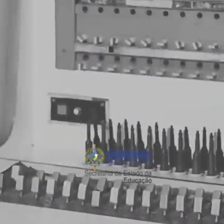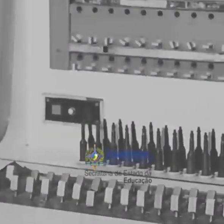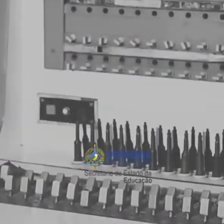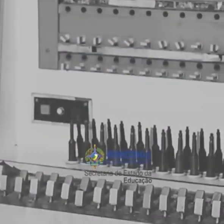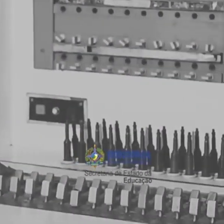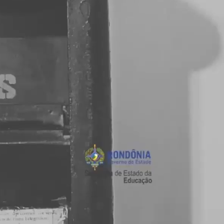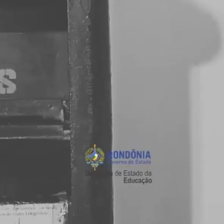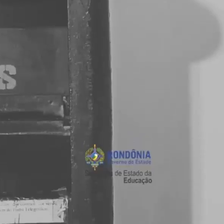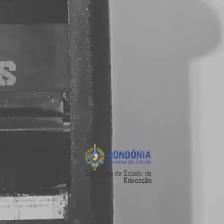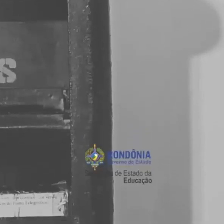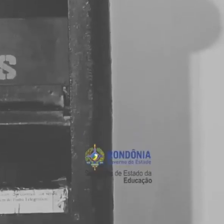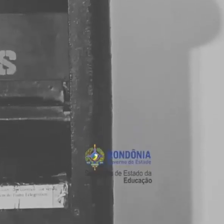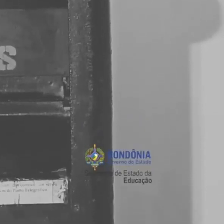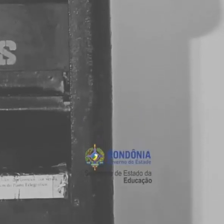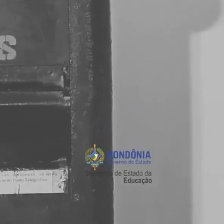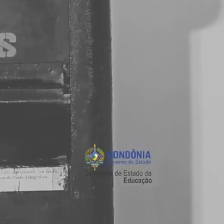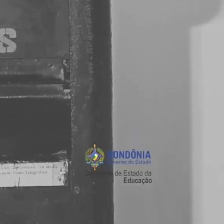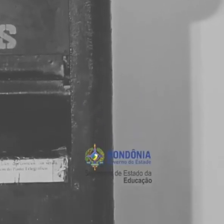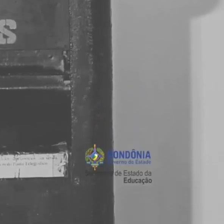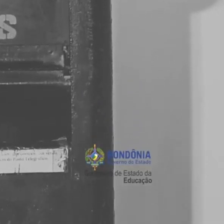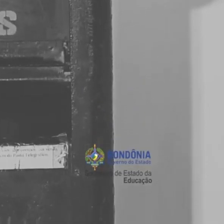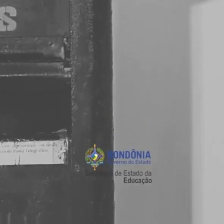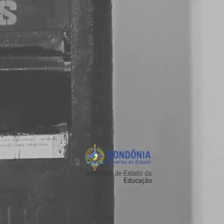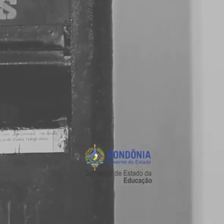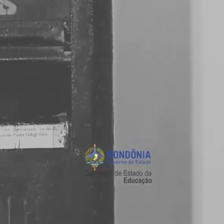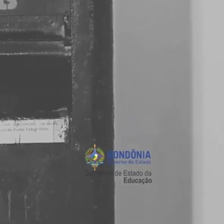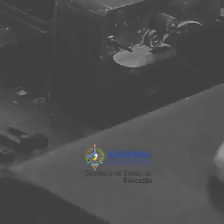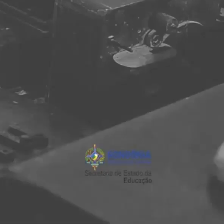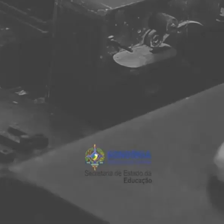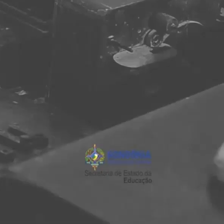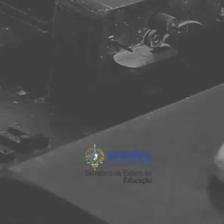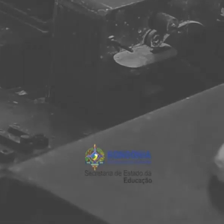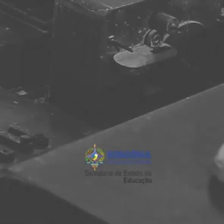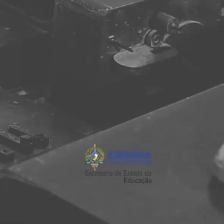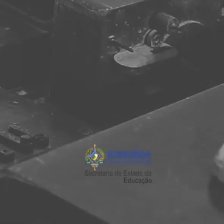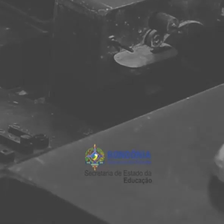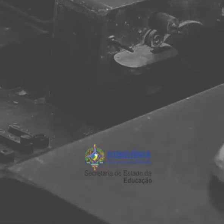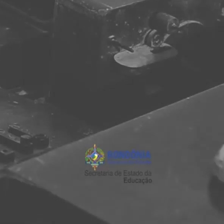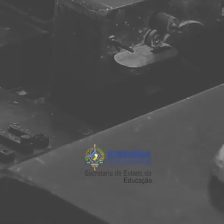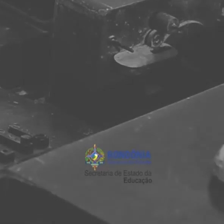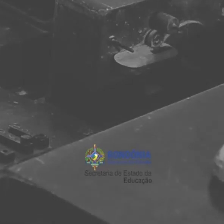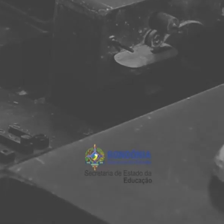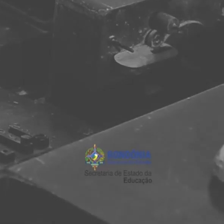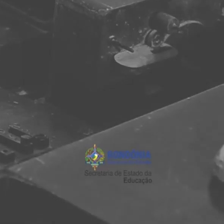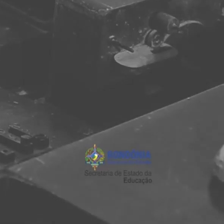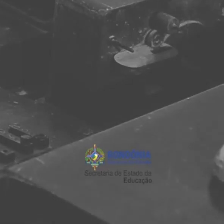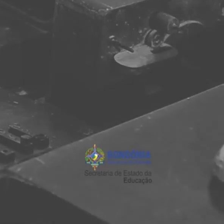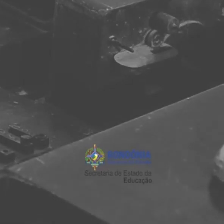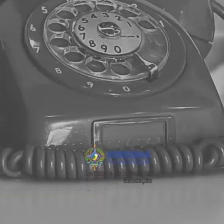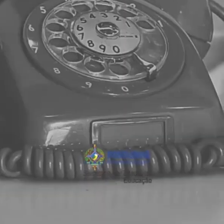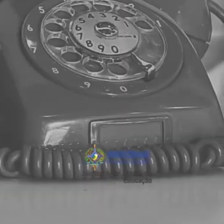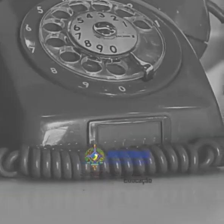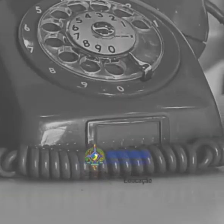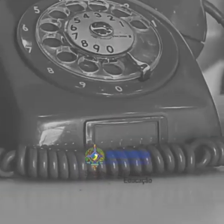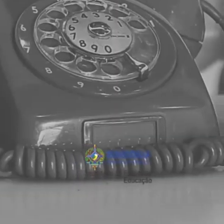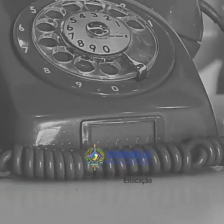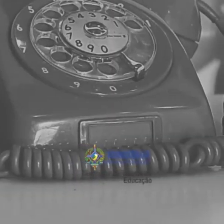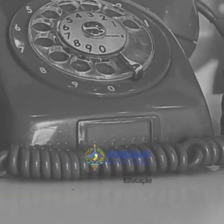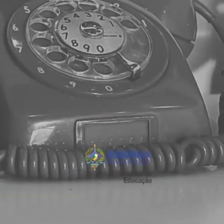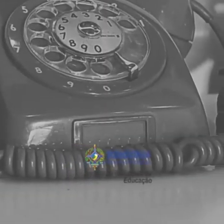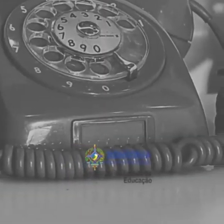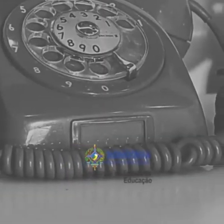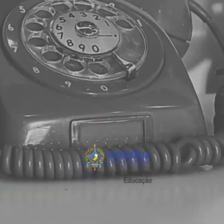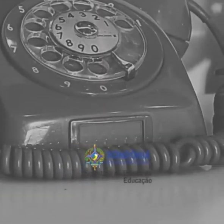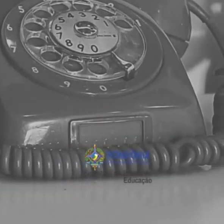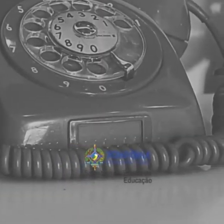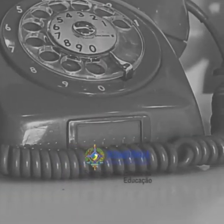linhas telegráficas, agora recebe essa nova missão, chamada de Comissão Rondon. Uma